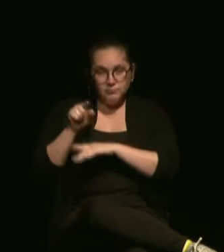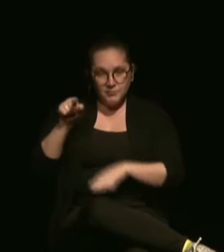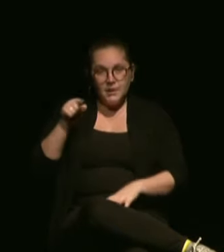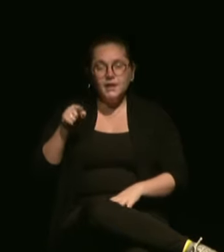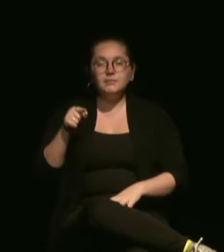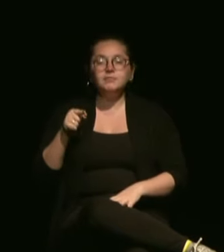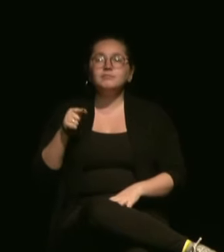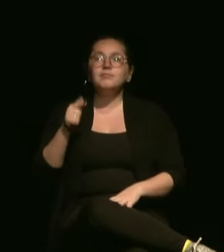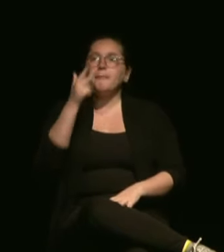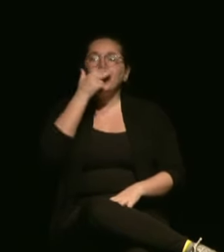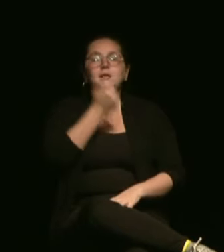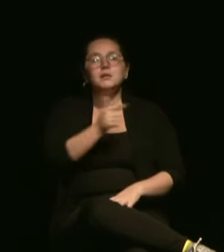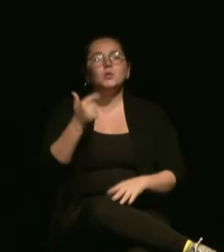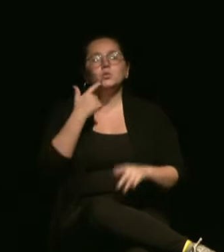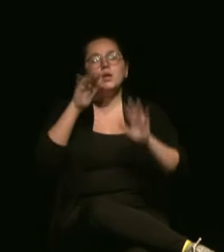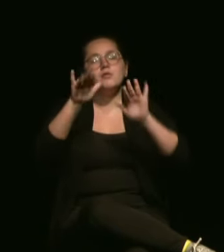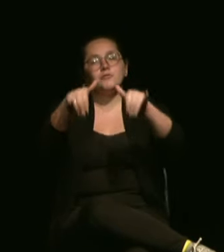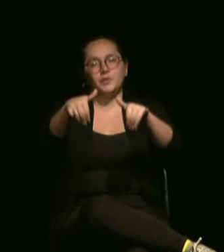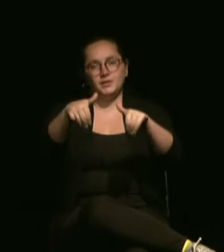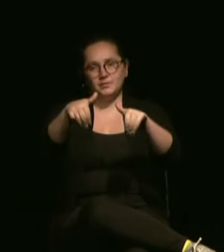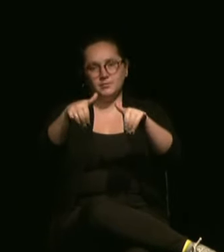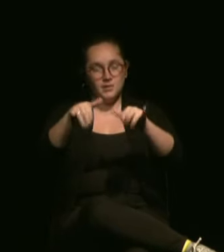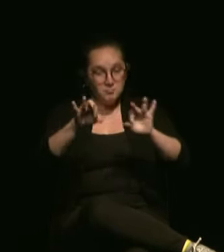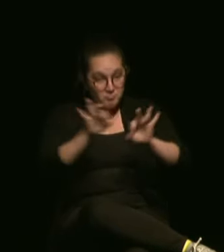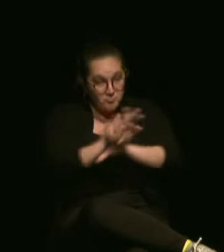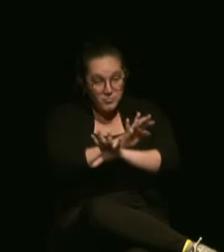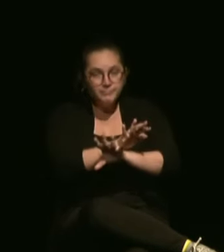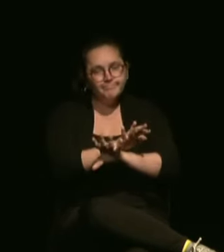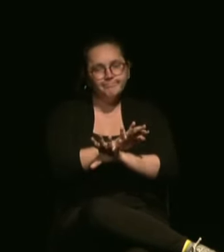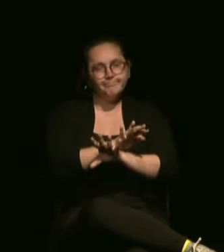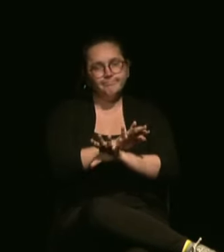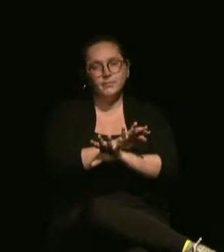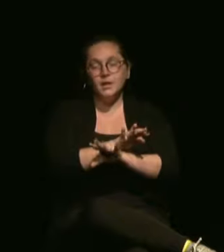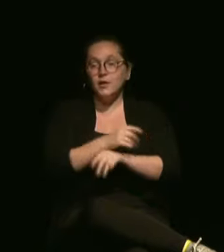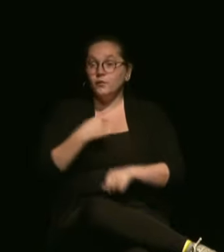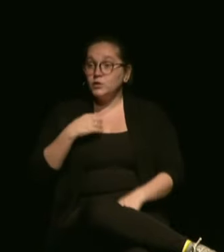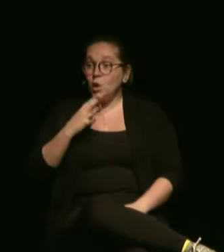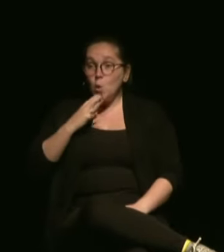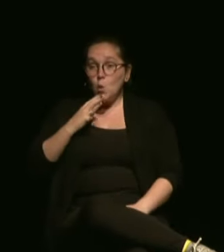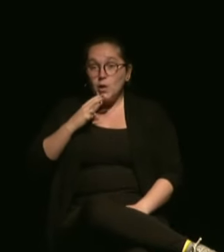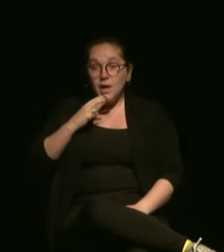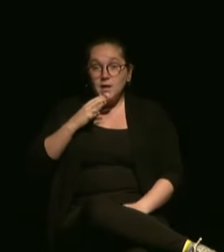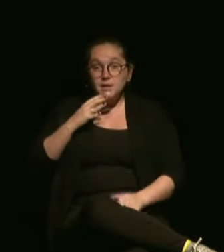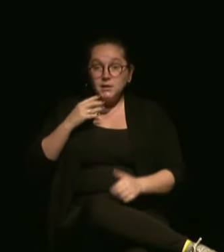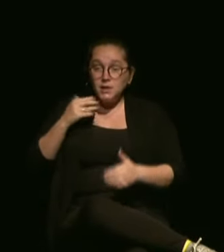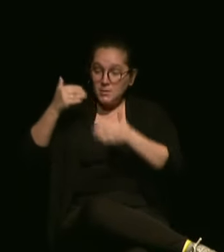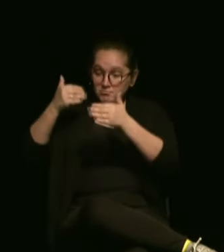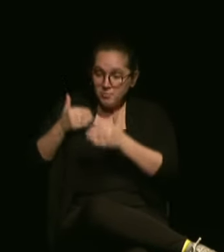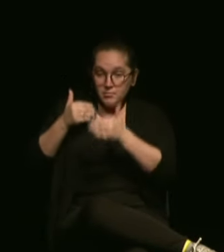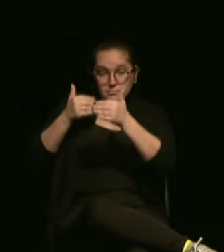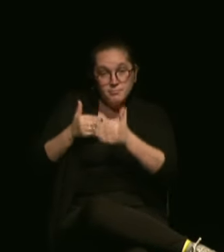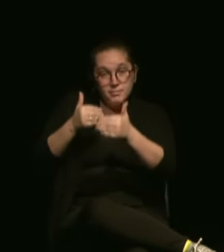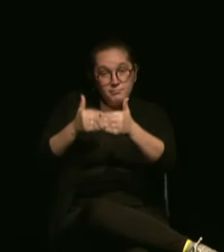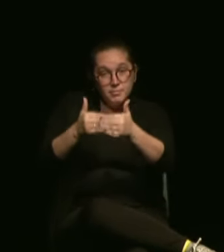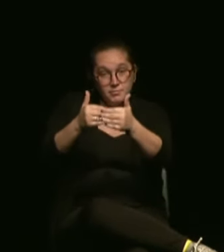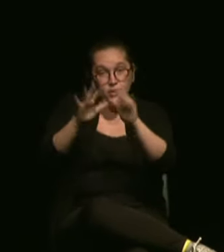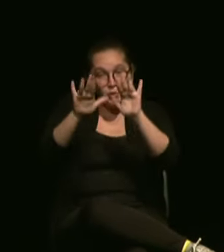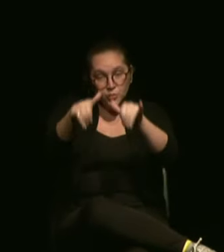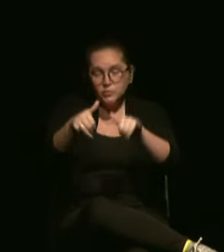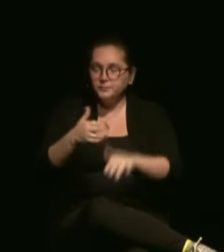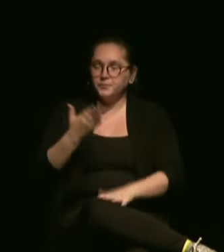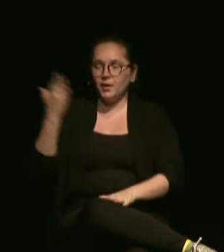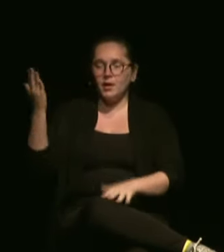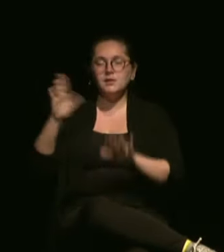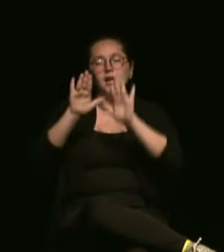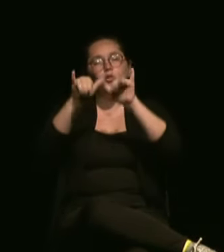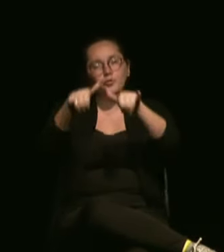conclui e que jamais pode ser conhecido por inteiro, aquilo que ele filma. Isso aqui é o final de Moscou. Moscou,